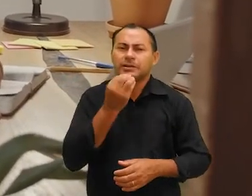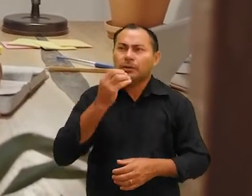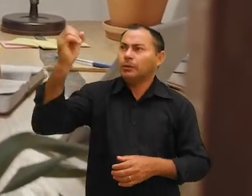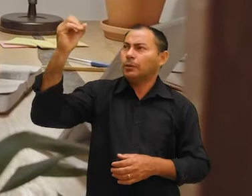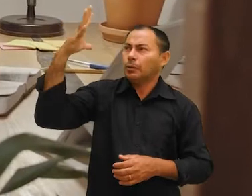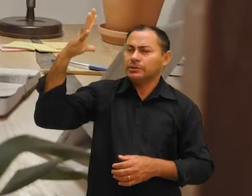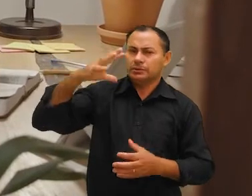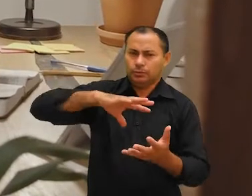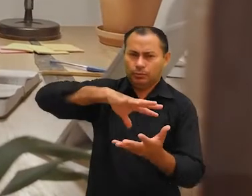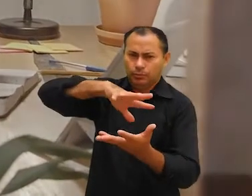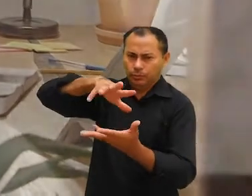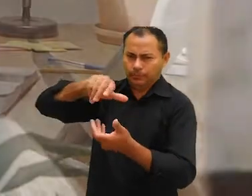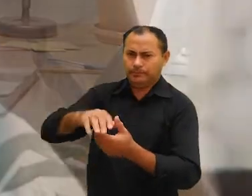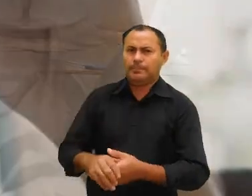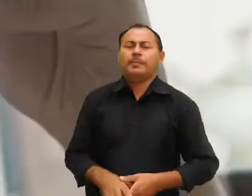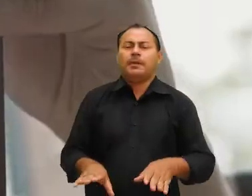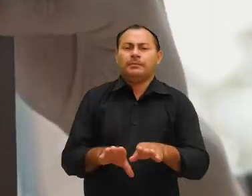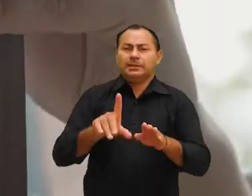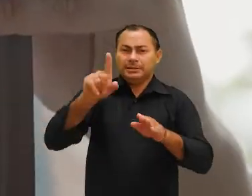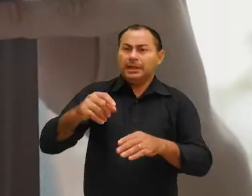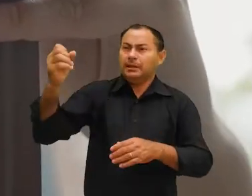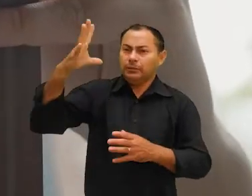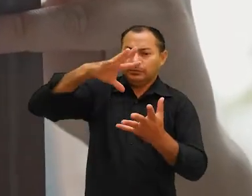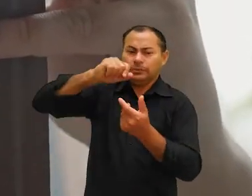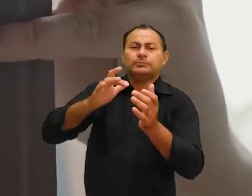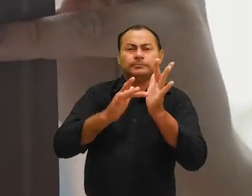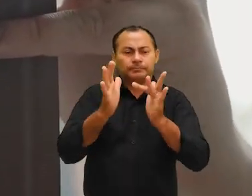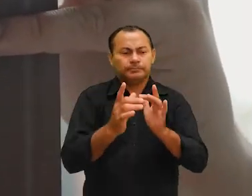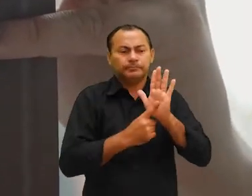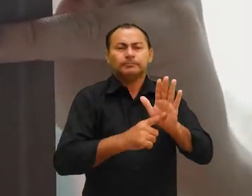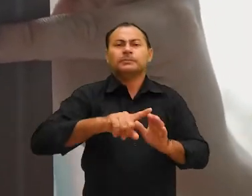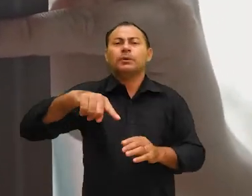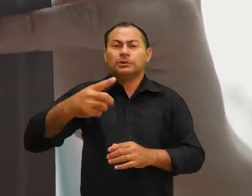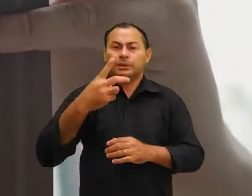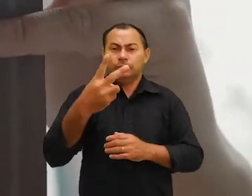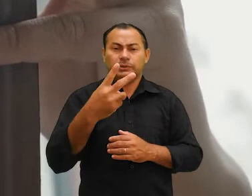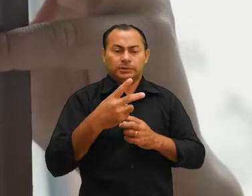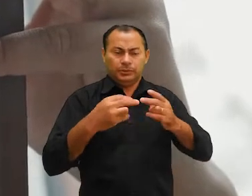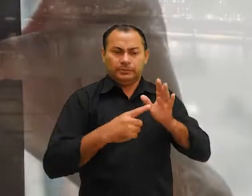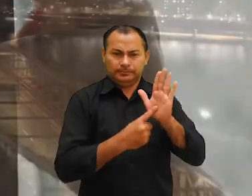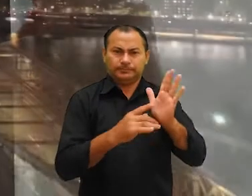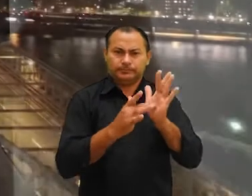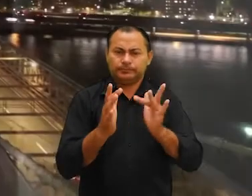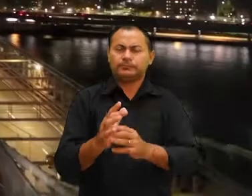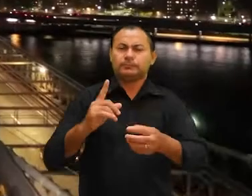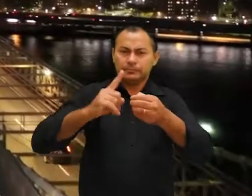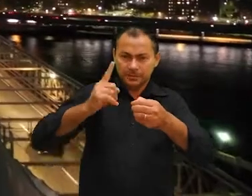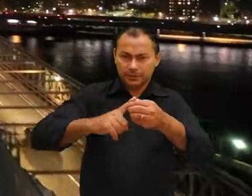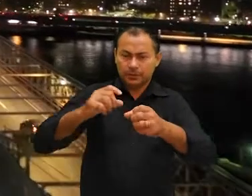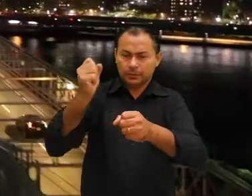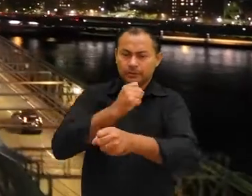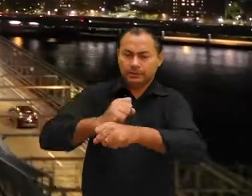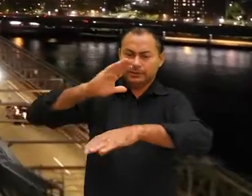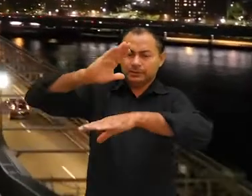chance de ser luz do mundo além de sermos luz do mundo Jesus apresenta outras duas ilustrações a